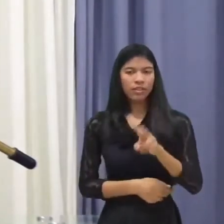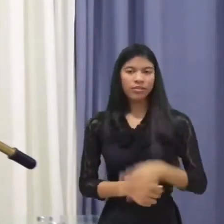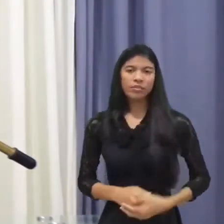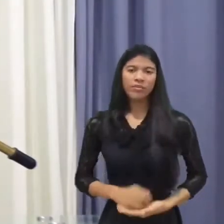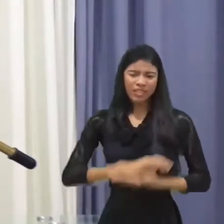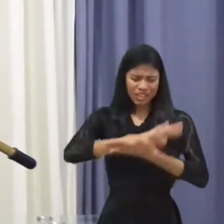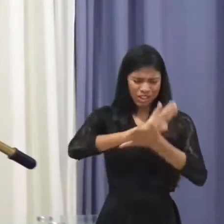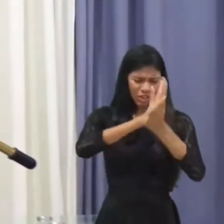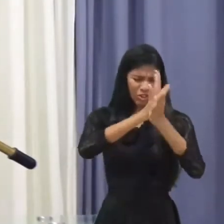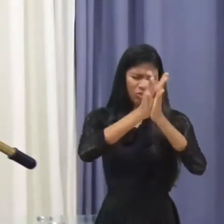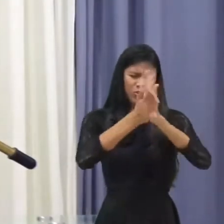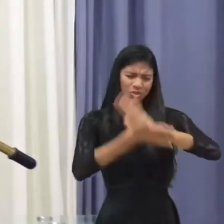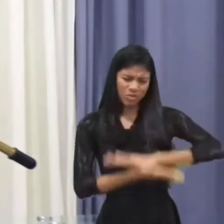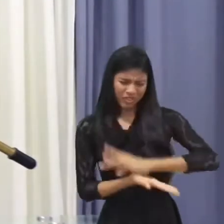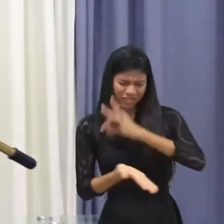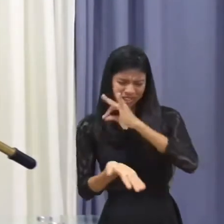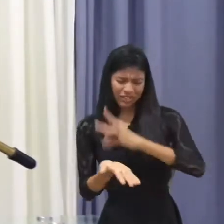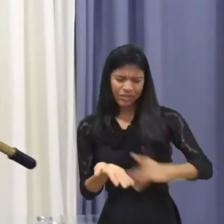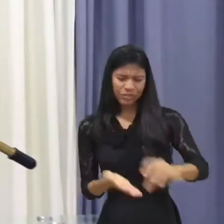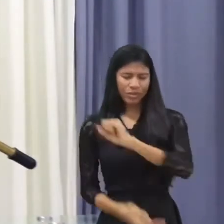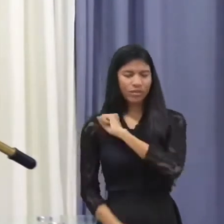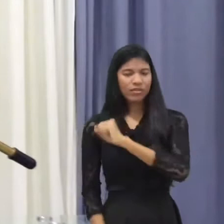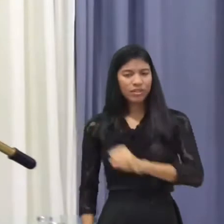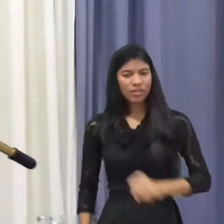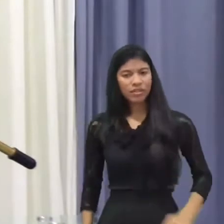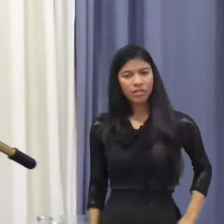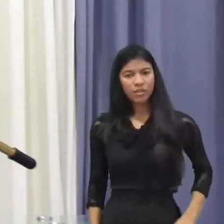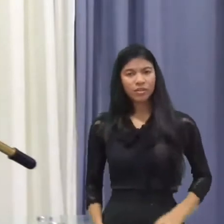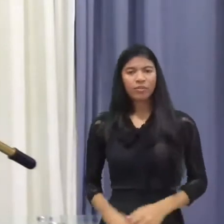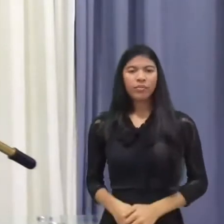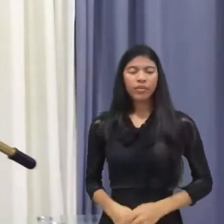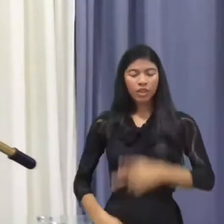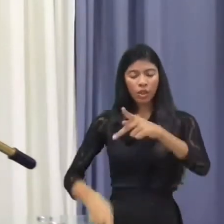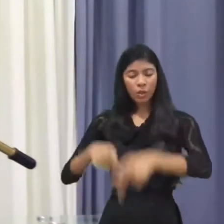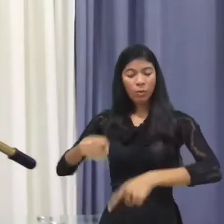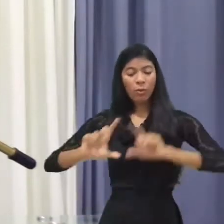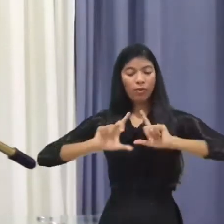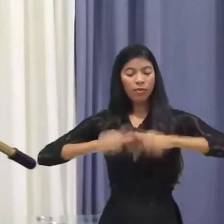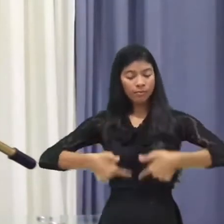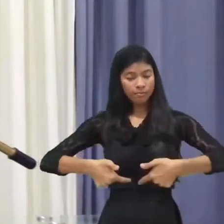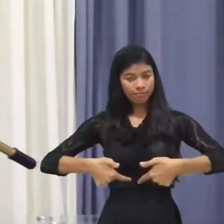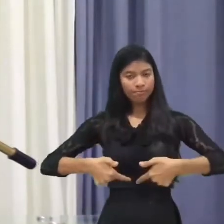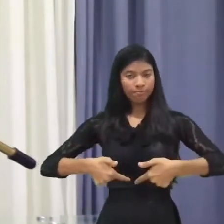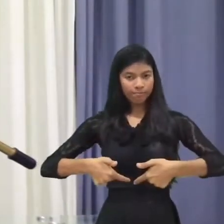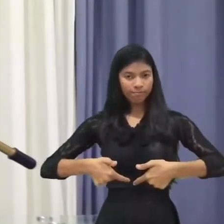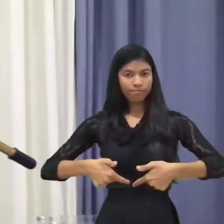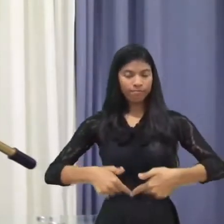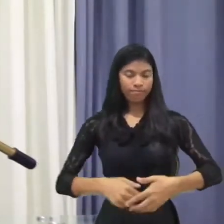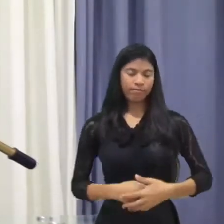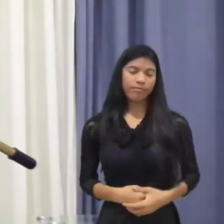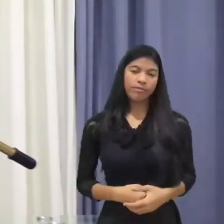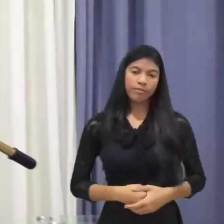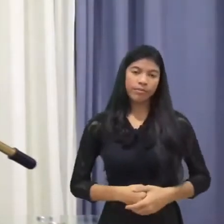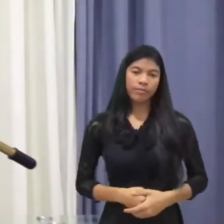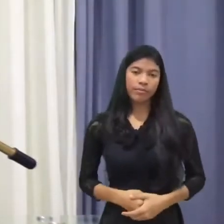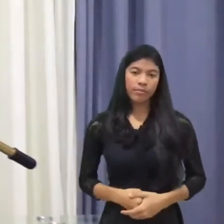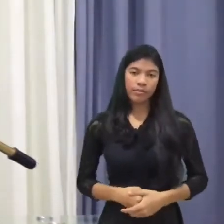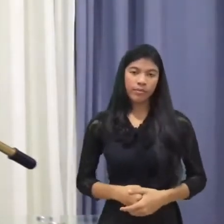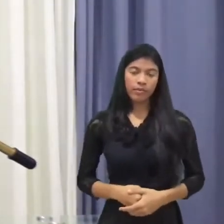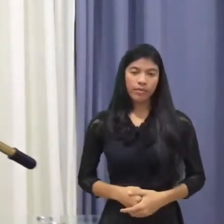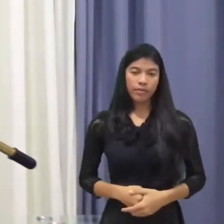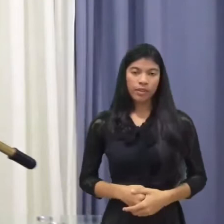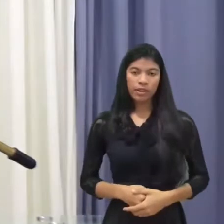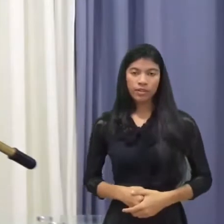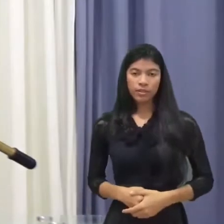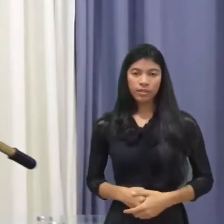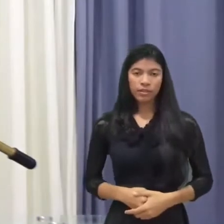dos inimigos do Senhor e dos inimigos do seu povo de Israel, e para a implantação do milênio